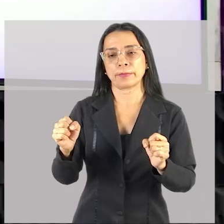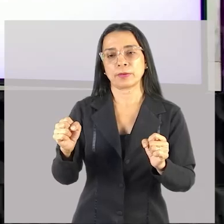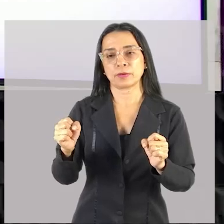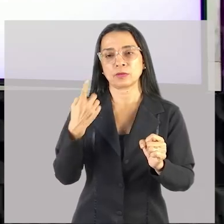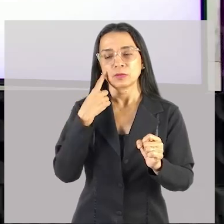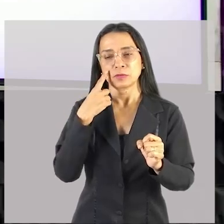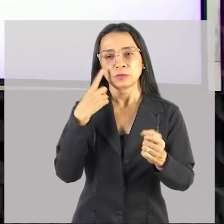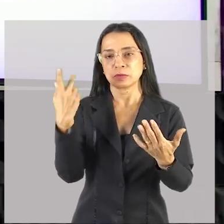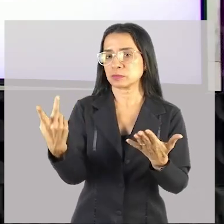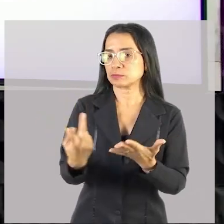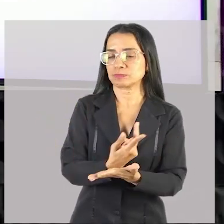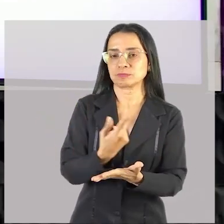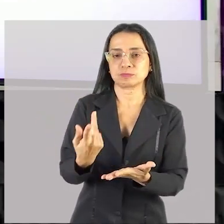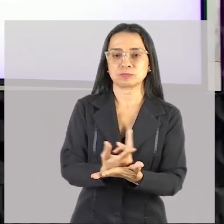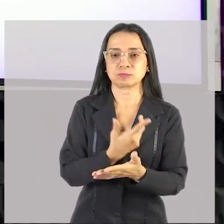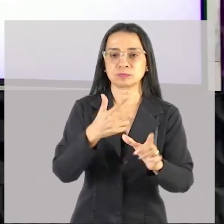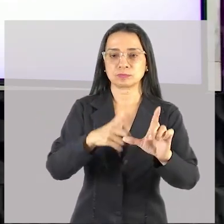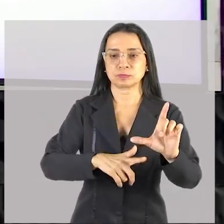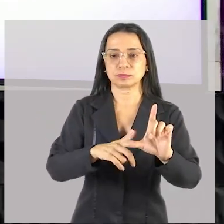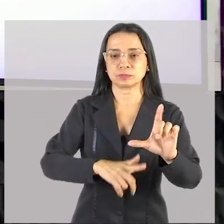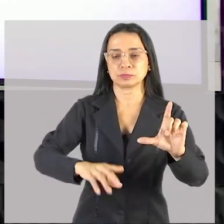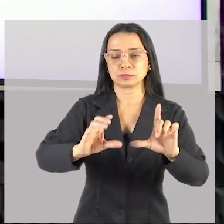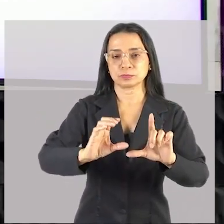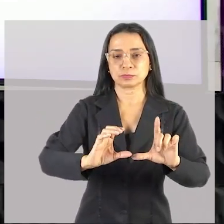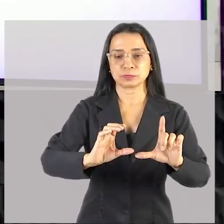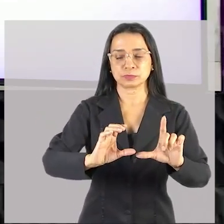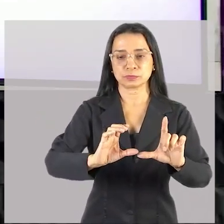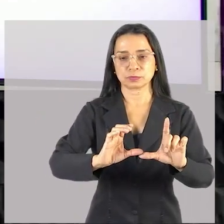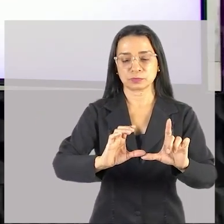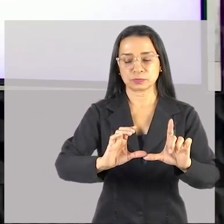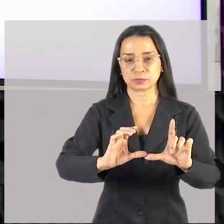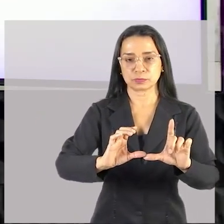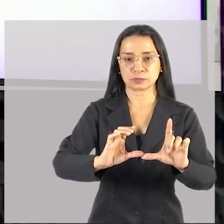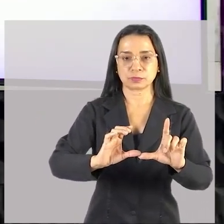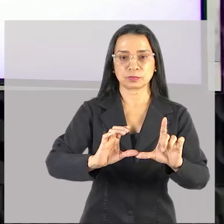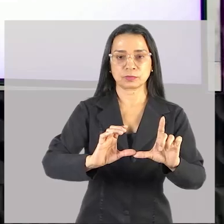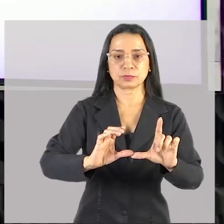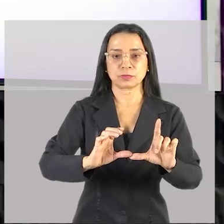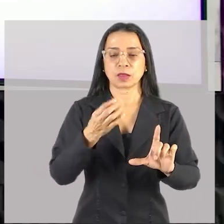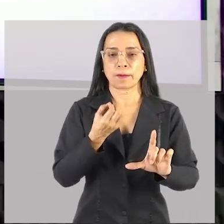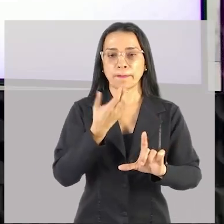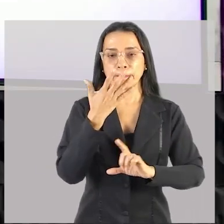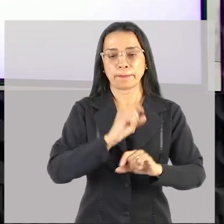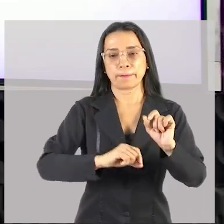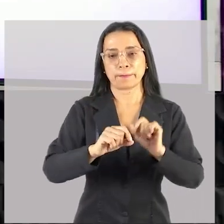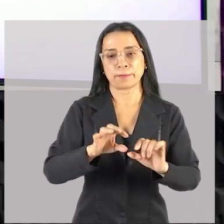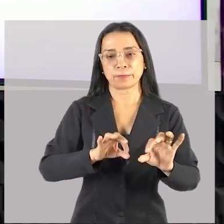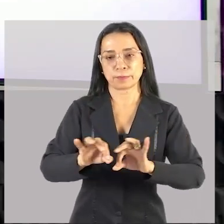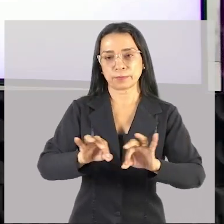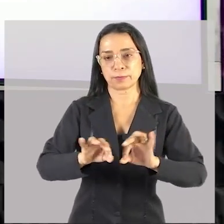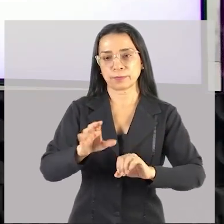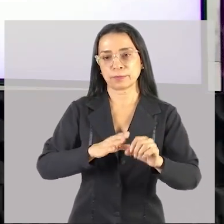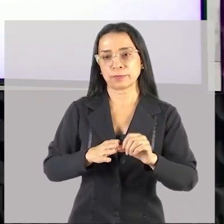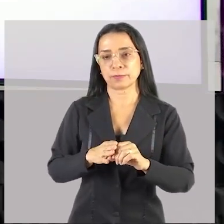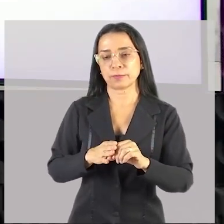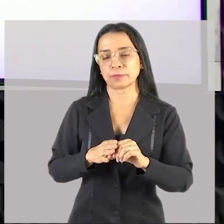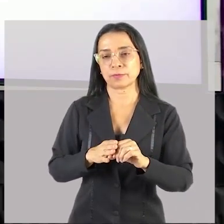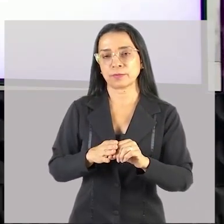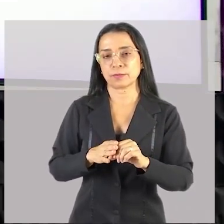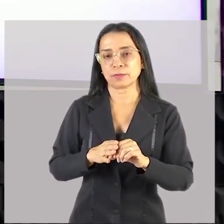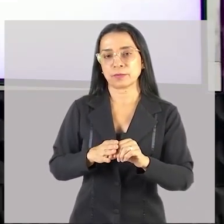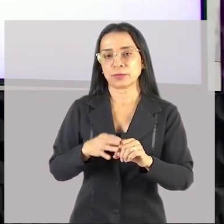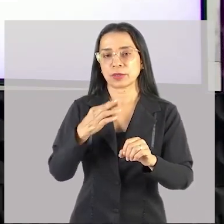beleza? Vamos à letra C. Estabelecimento de mandatos temporários. Bom, estabelecimento de mandatos temporários é uma